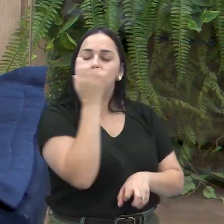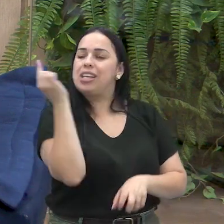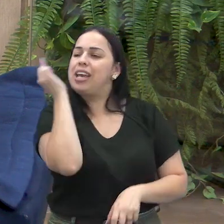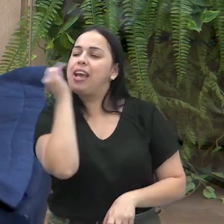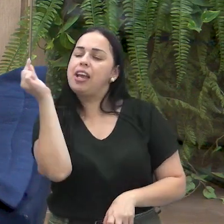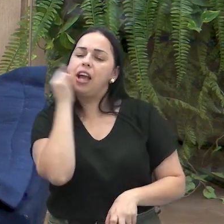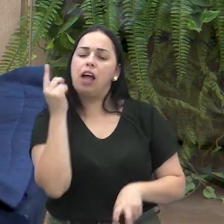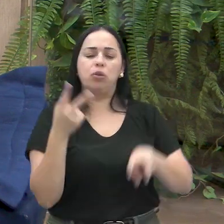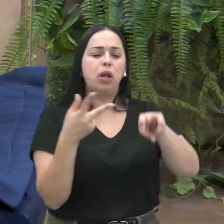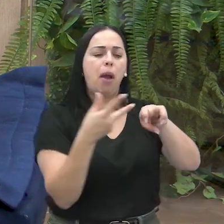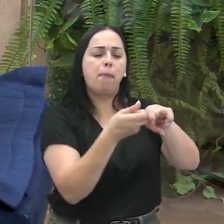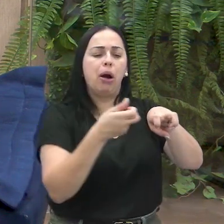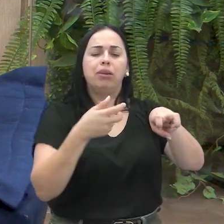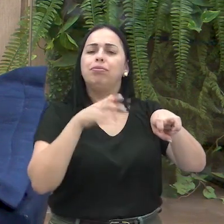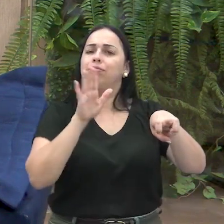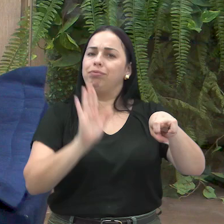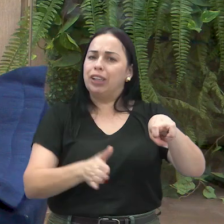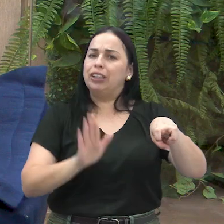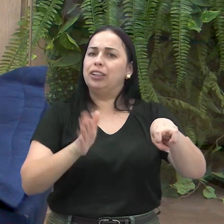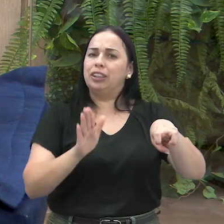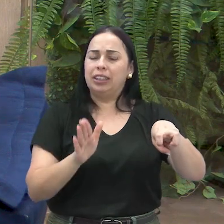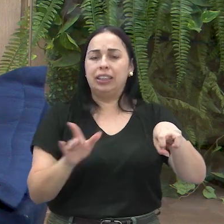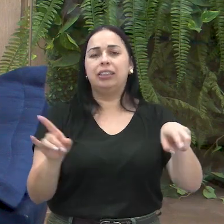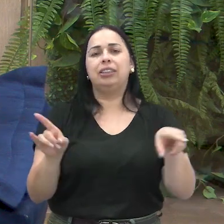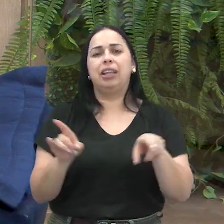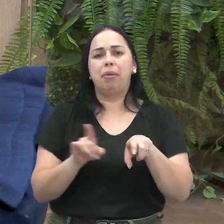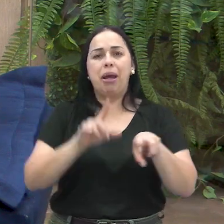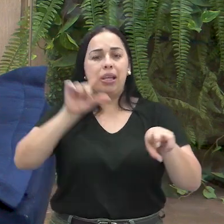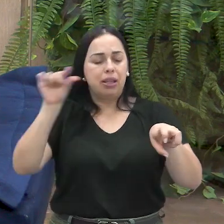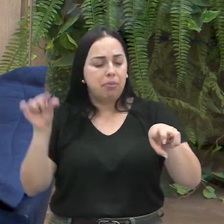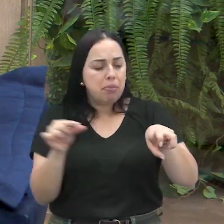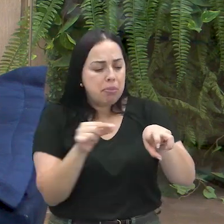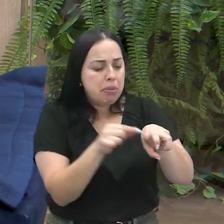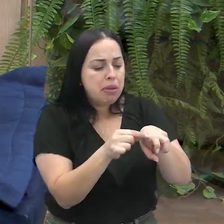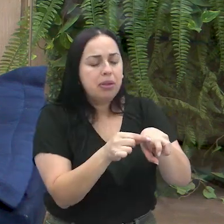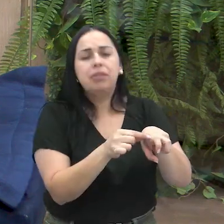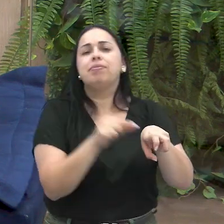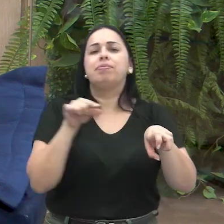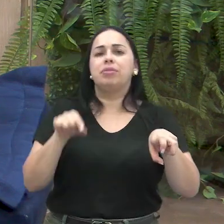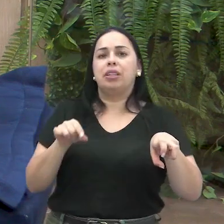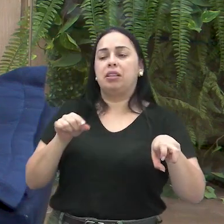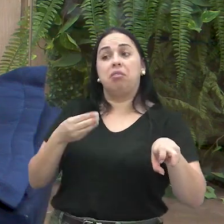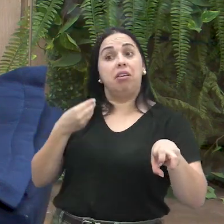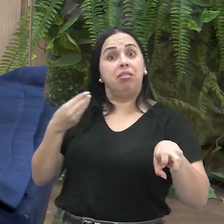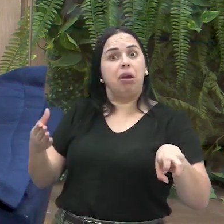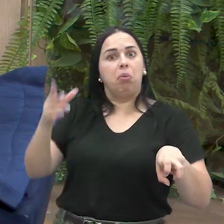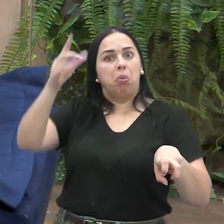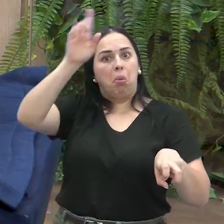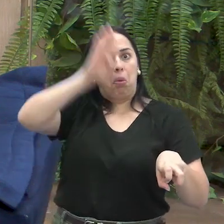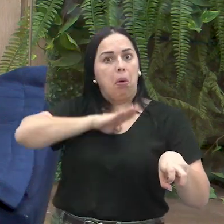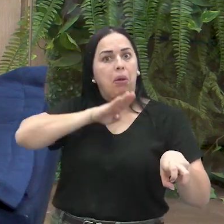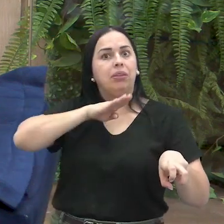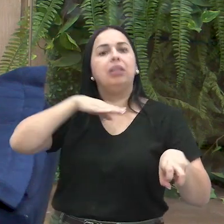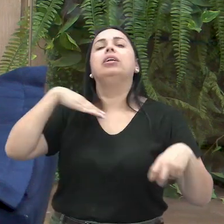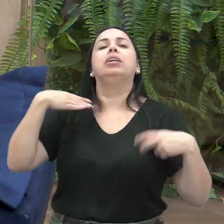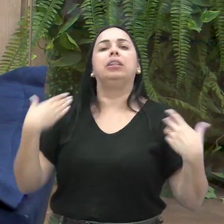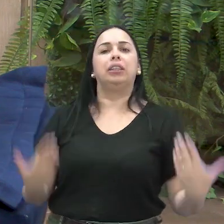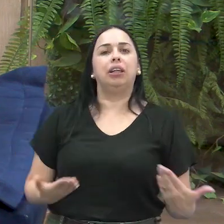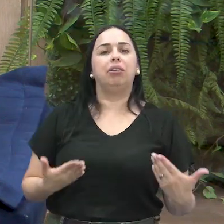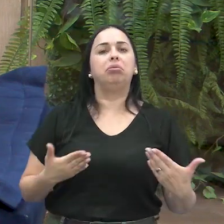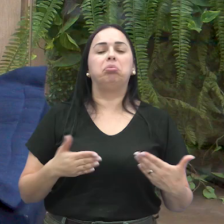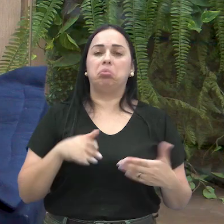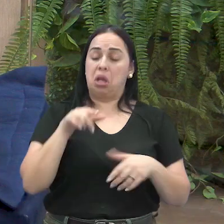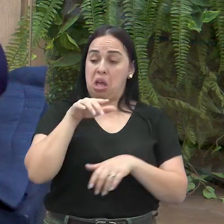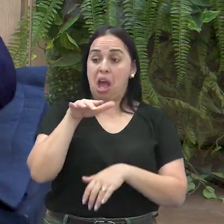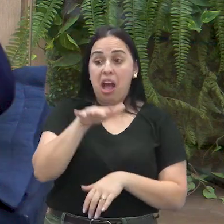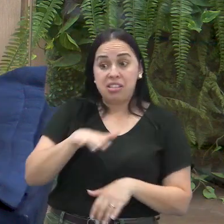microchipados. Essa também, a gente trouxe a leitura de microchip de uma empresa para a prefeitura de uma forma gratuita, e a gente vê que